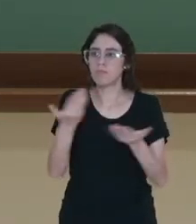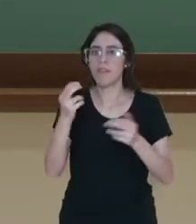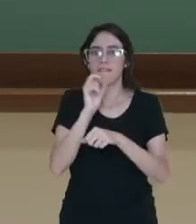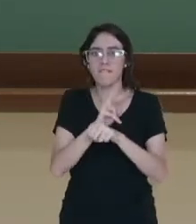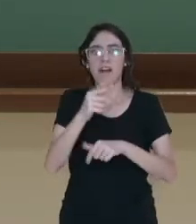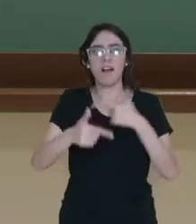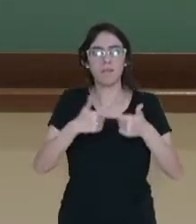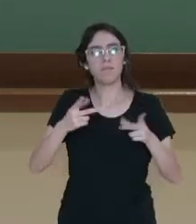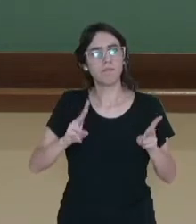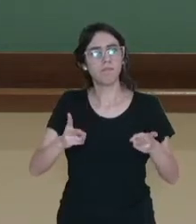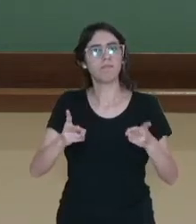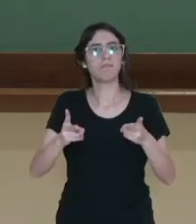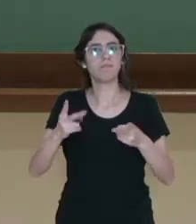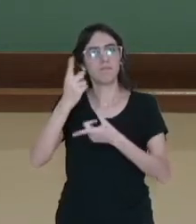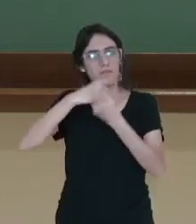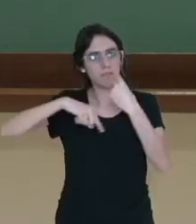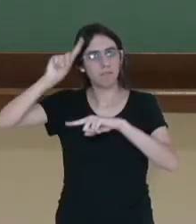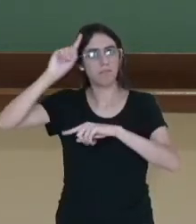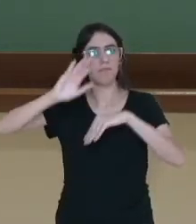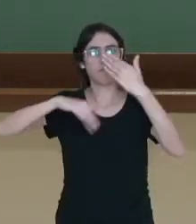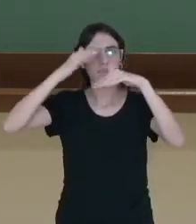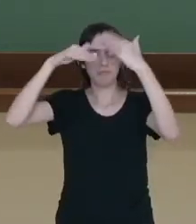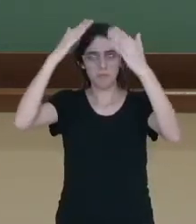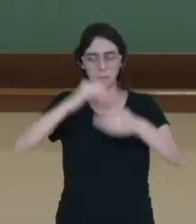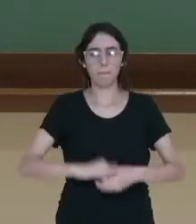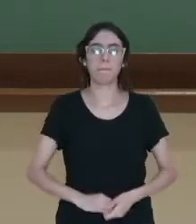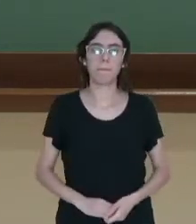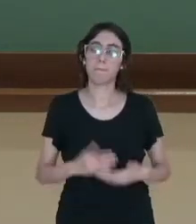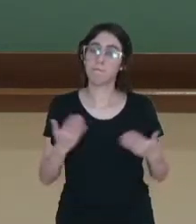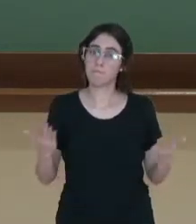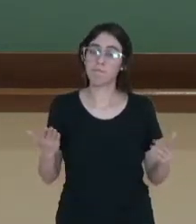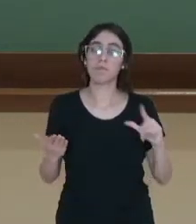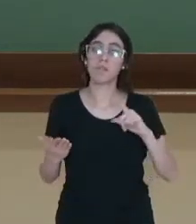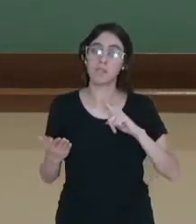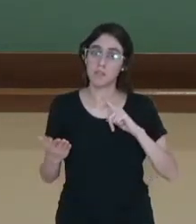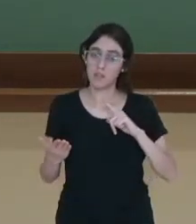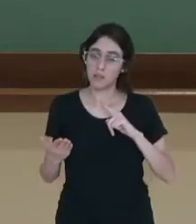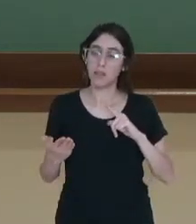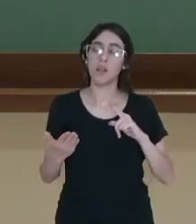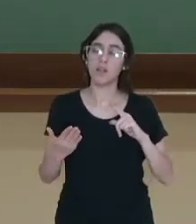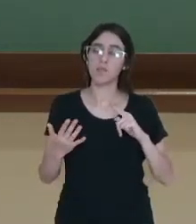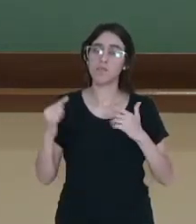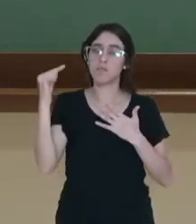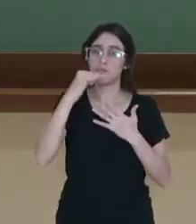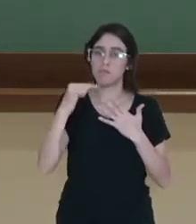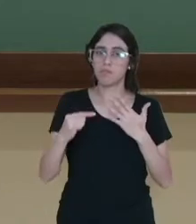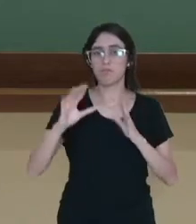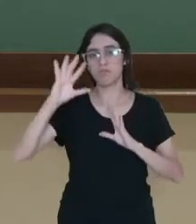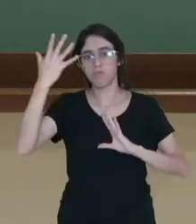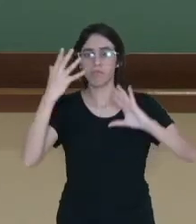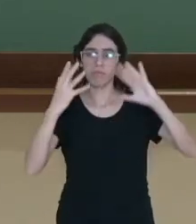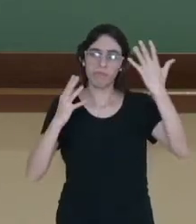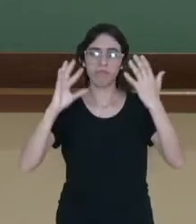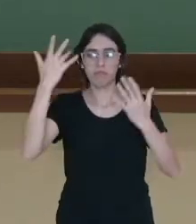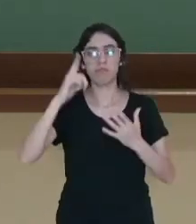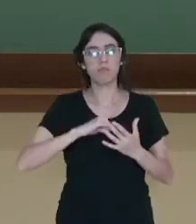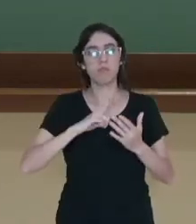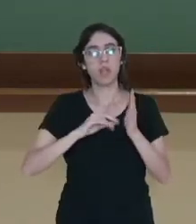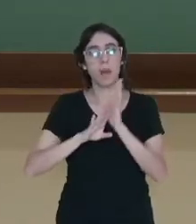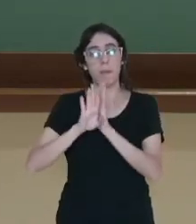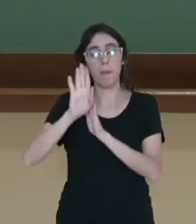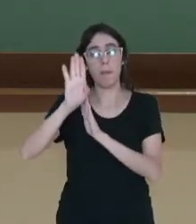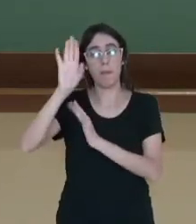mantivessem a economia girando no país. Então, você tem este cenário do país, com um grande